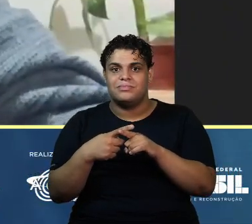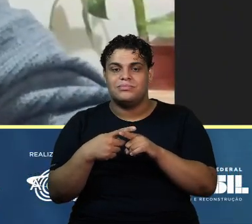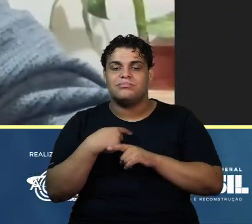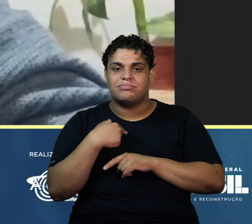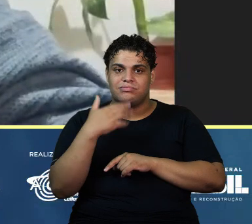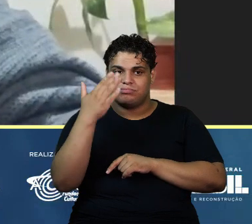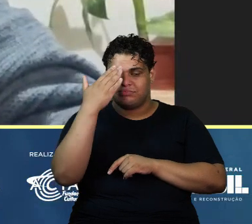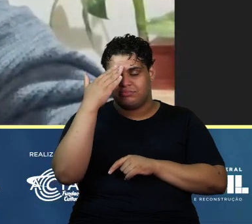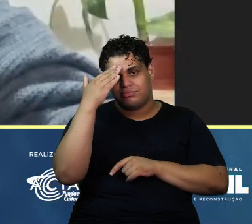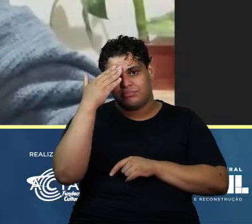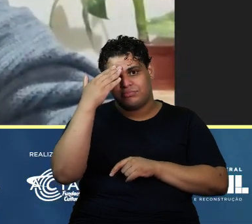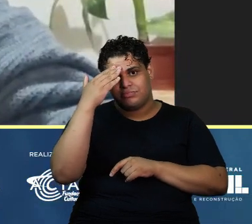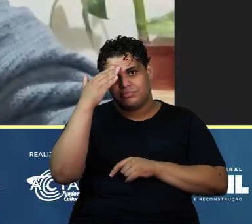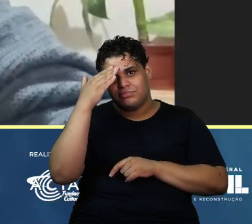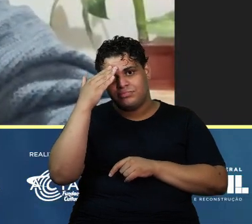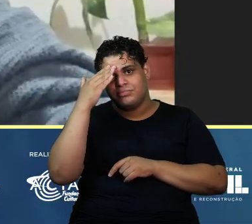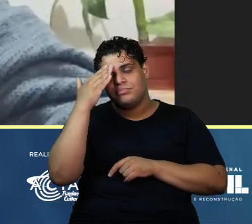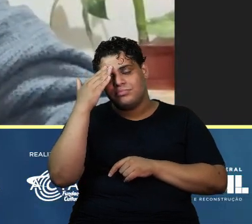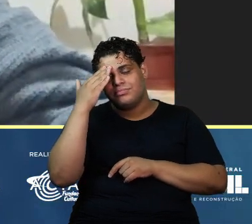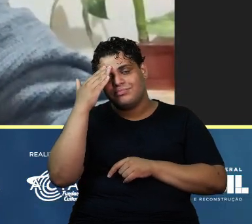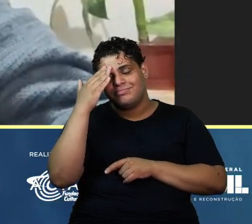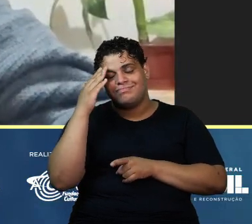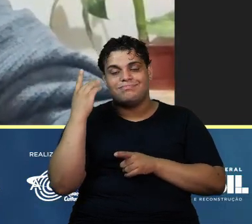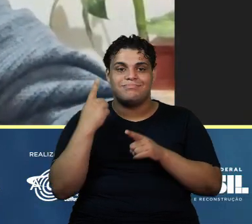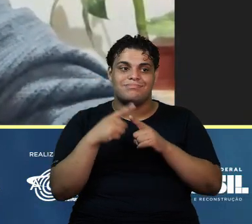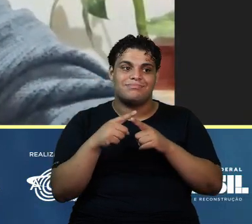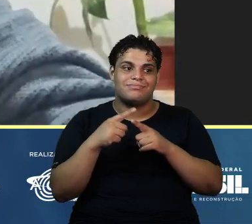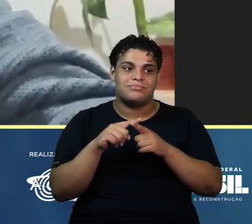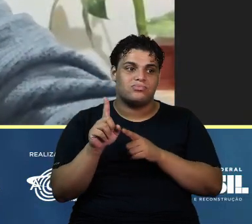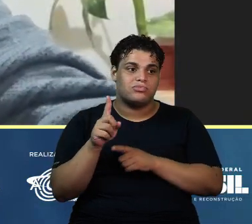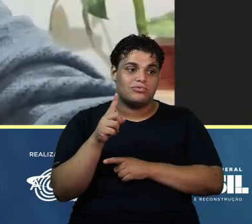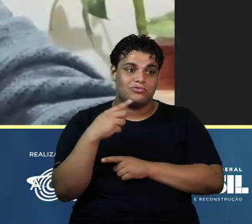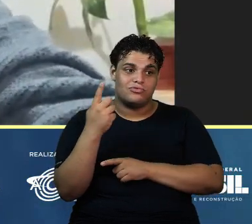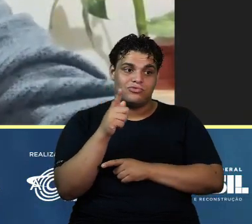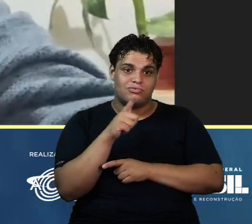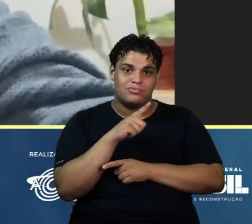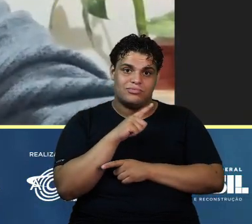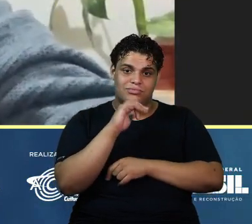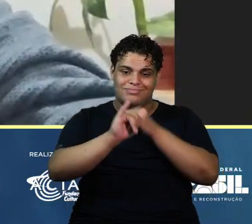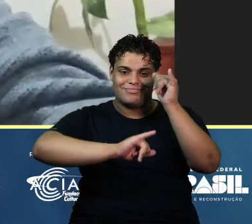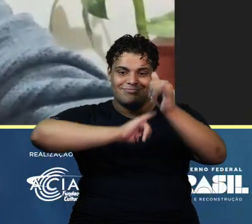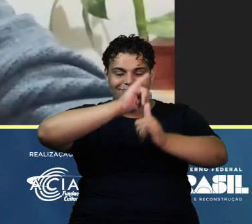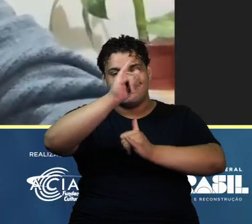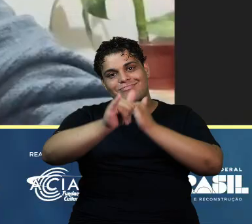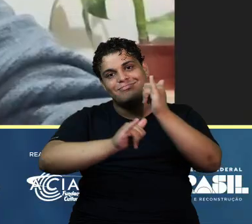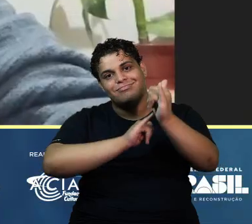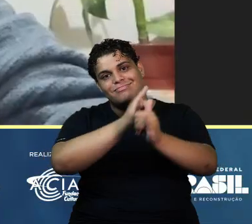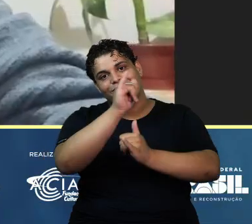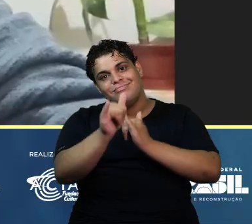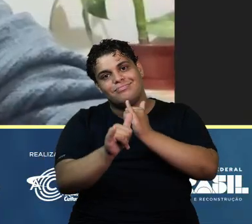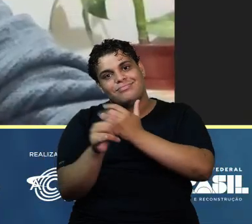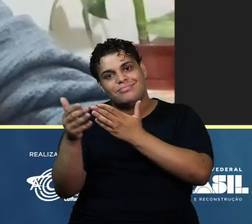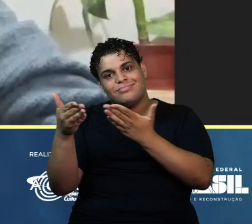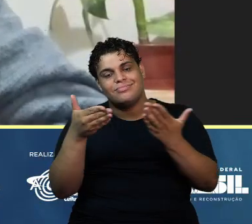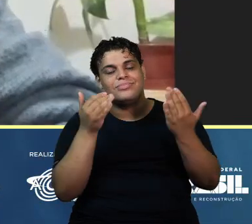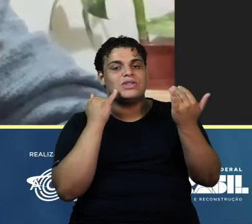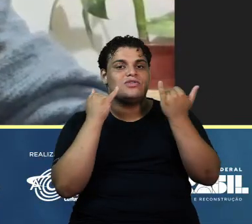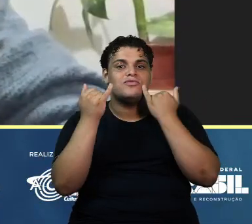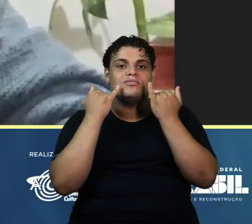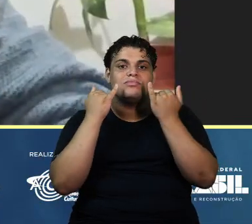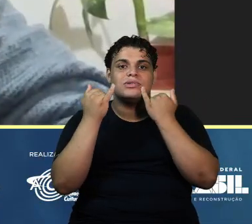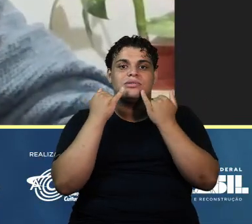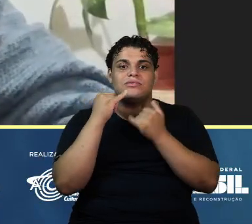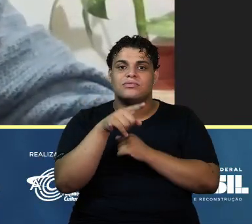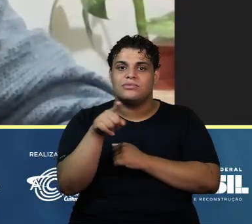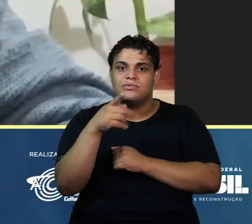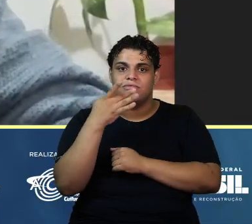sei o motivo disso, porque a gente tem a internet que está trazendo as informações. Então, vocês